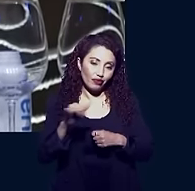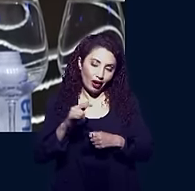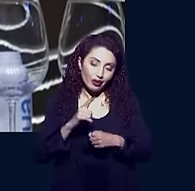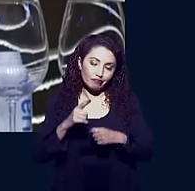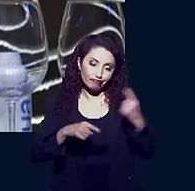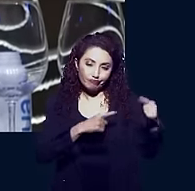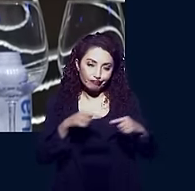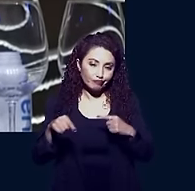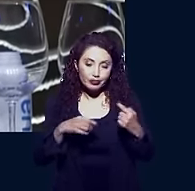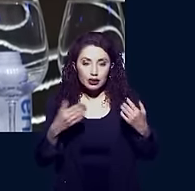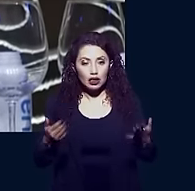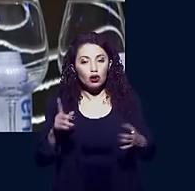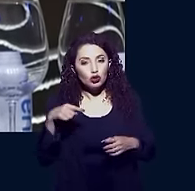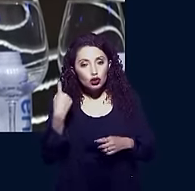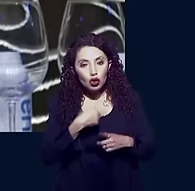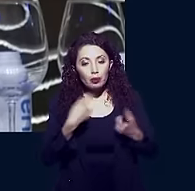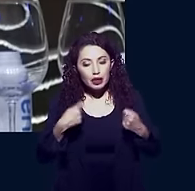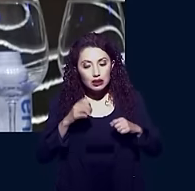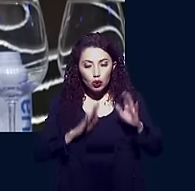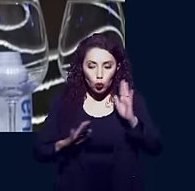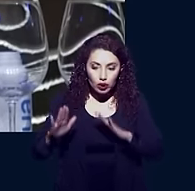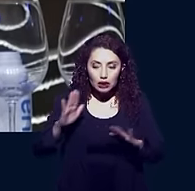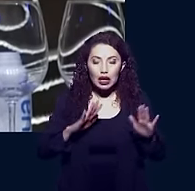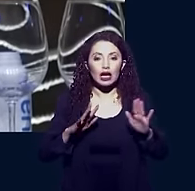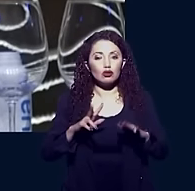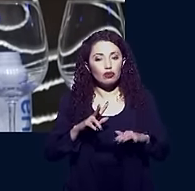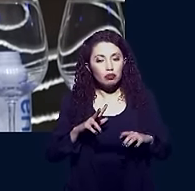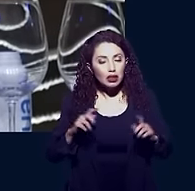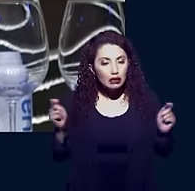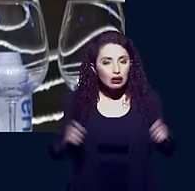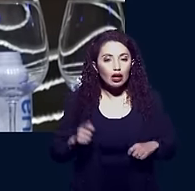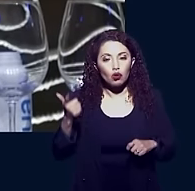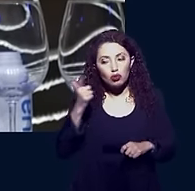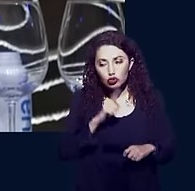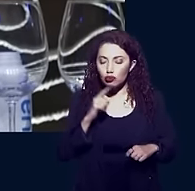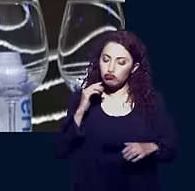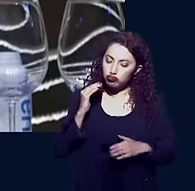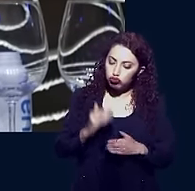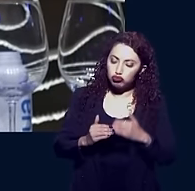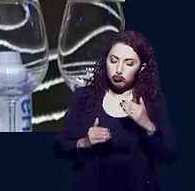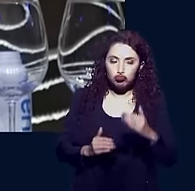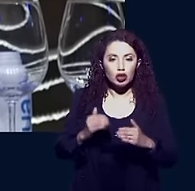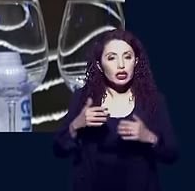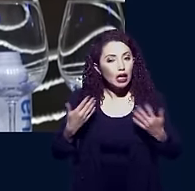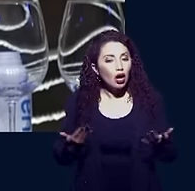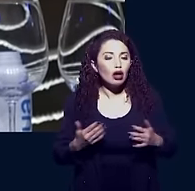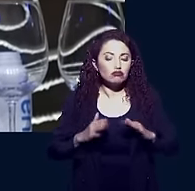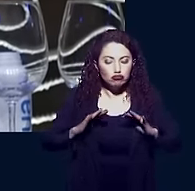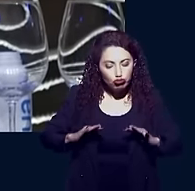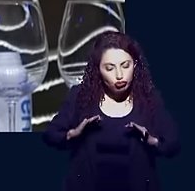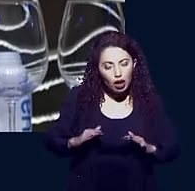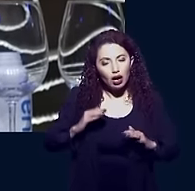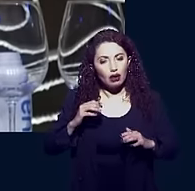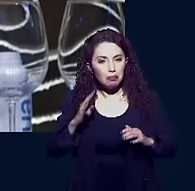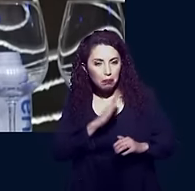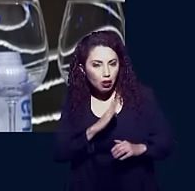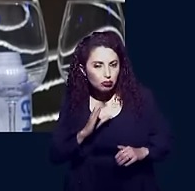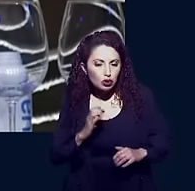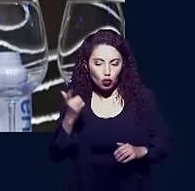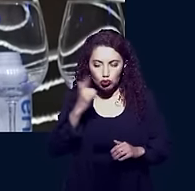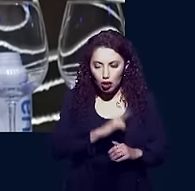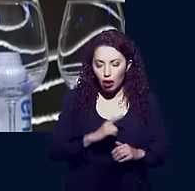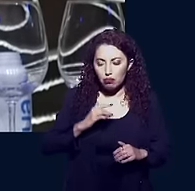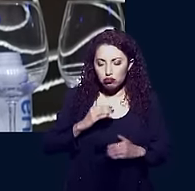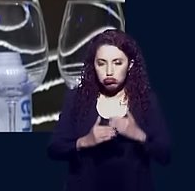pouco de cautela paraa gente gente poder chegar mais longe eu acho que devagar e sempre o banco central consegue chegar mais longe do que eh